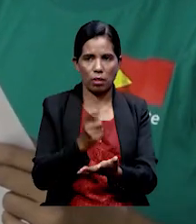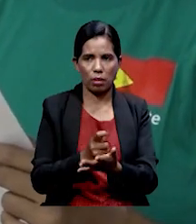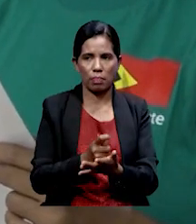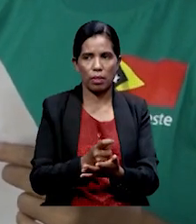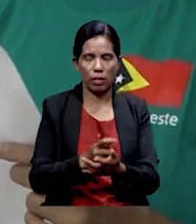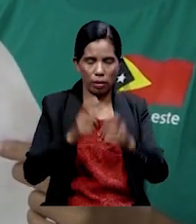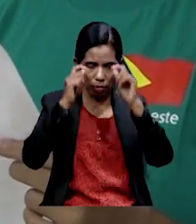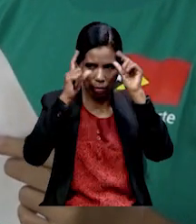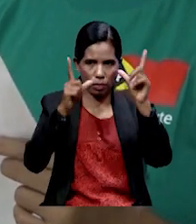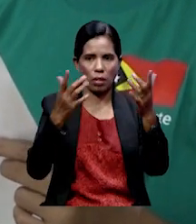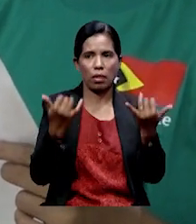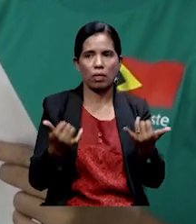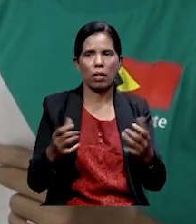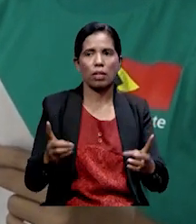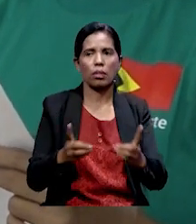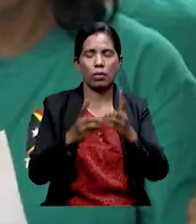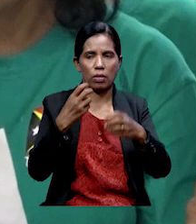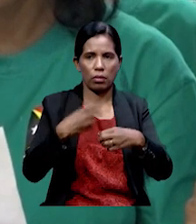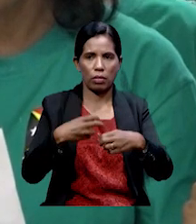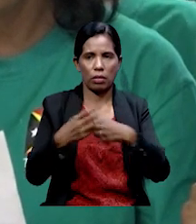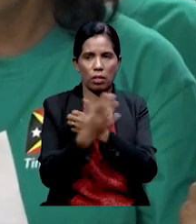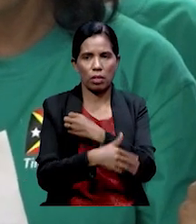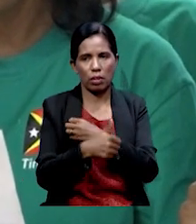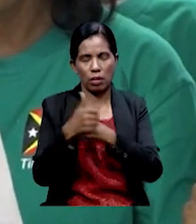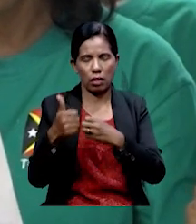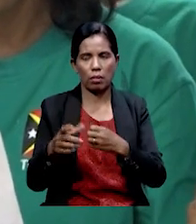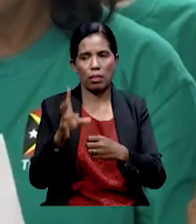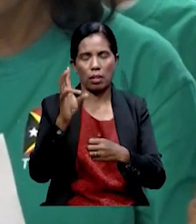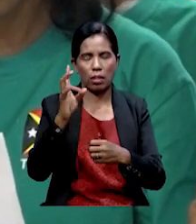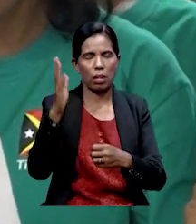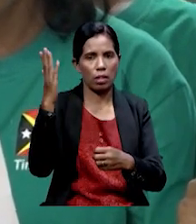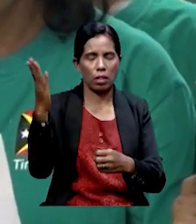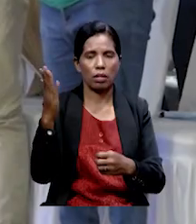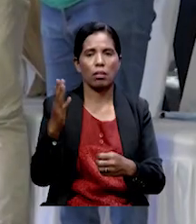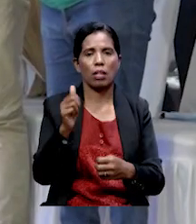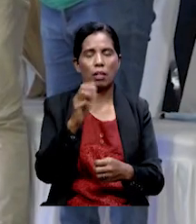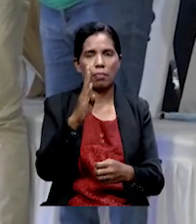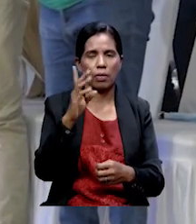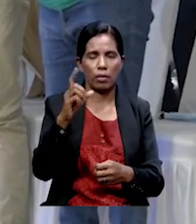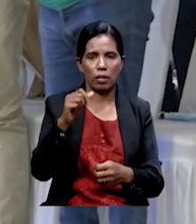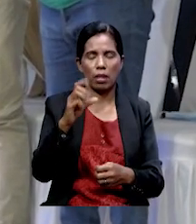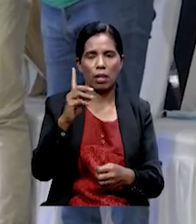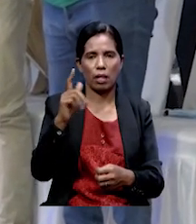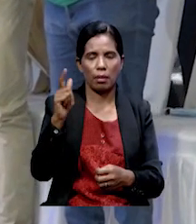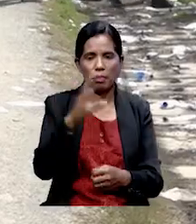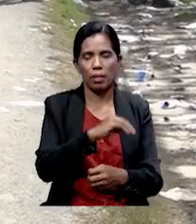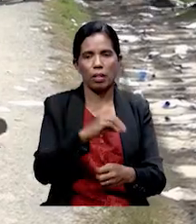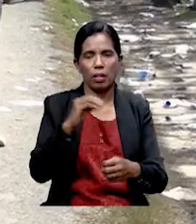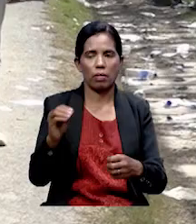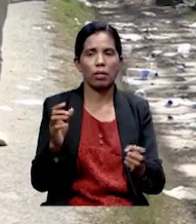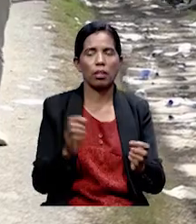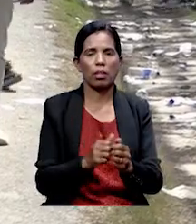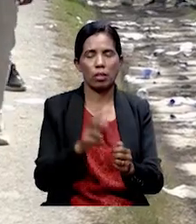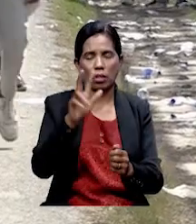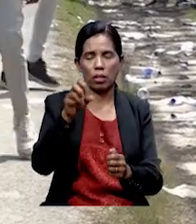nebe ada daun ne hasur dificuldade ihna san selu khanesan na hitu iha Abu Dhabi na sanu resintolu iha Alemanya na